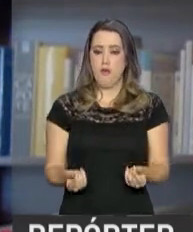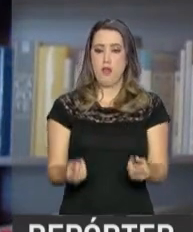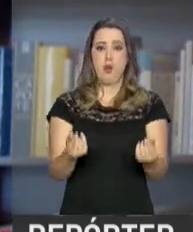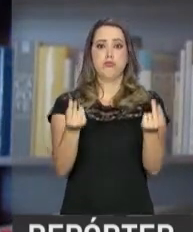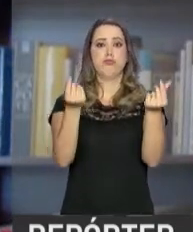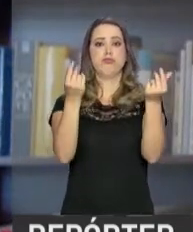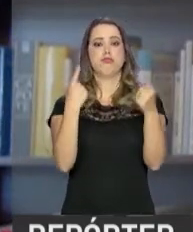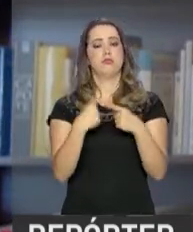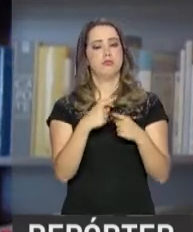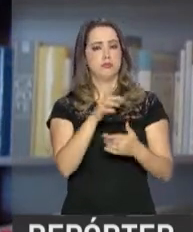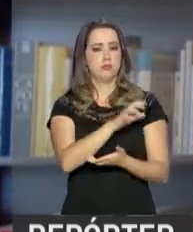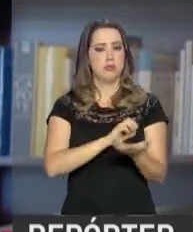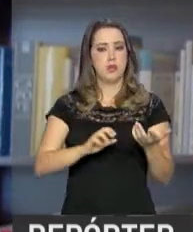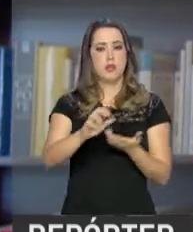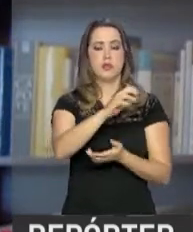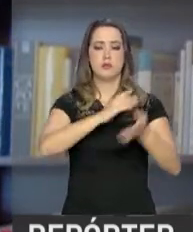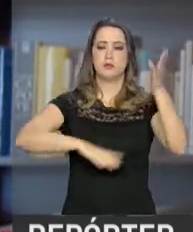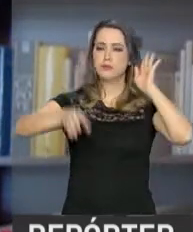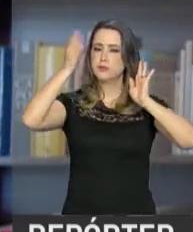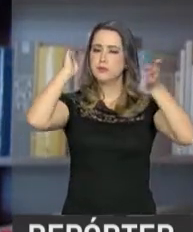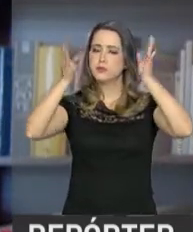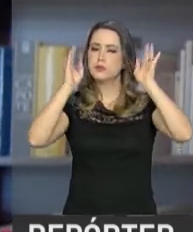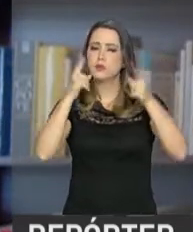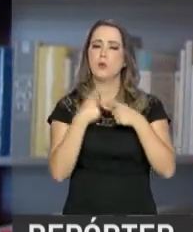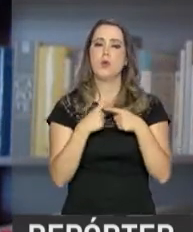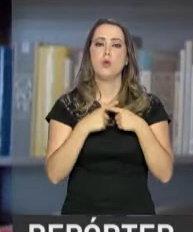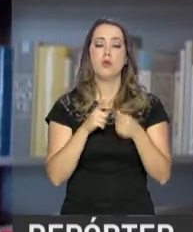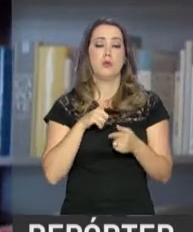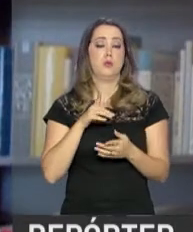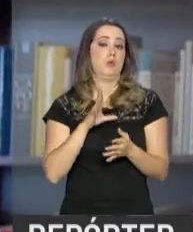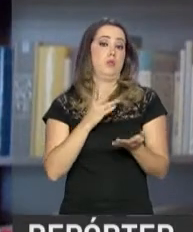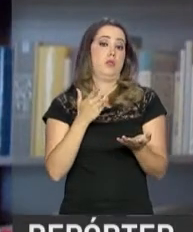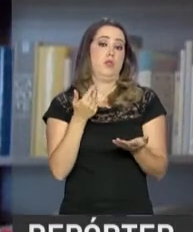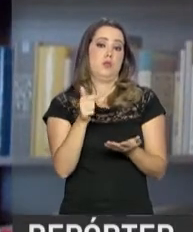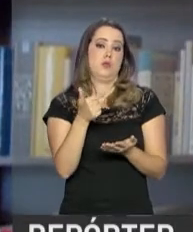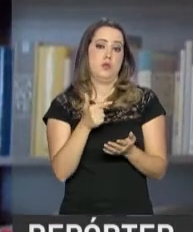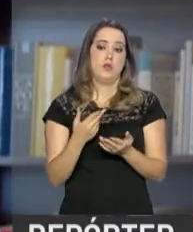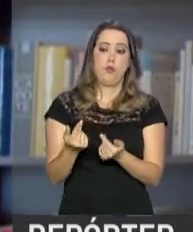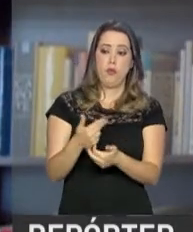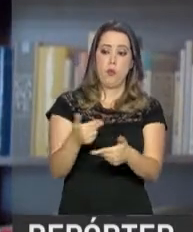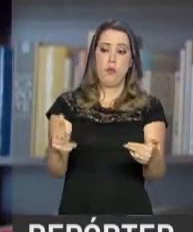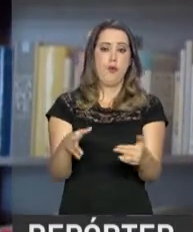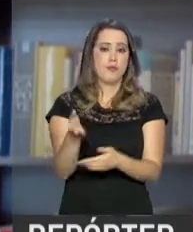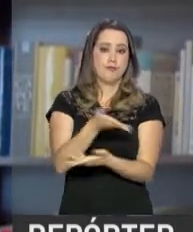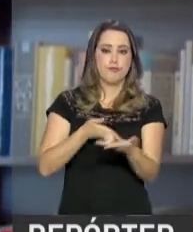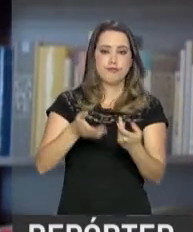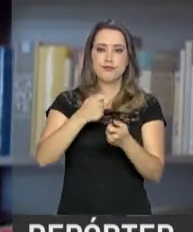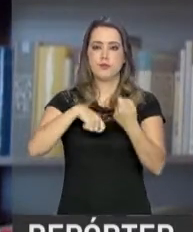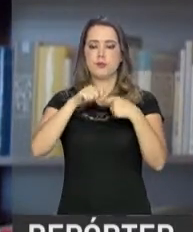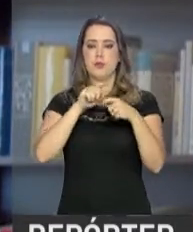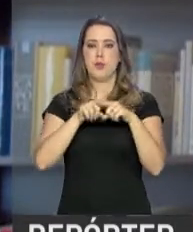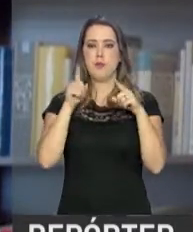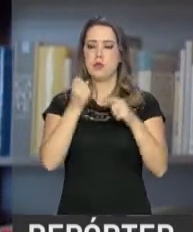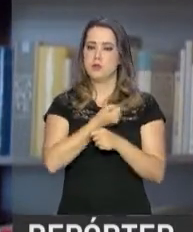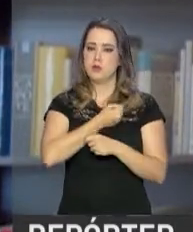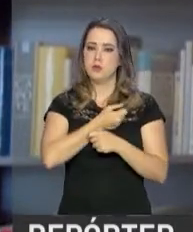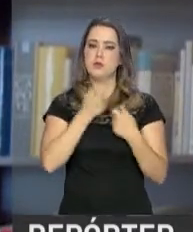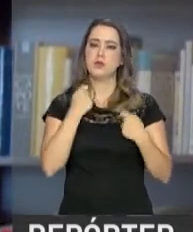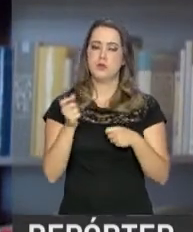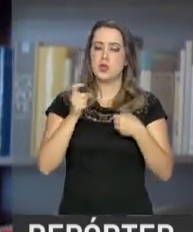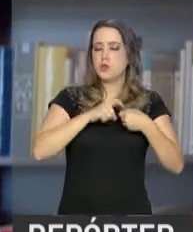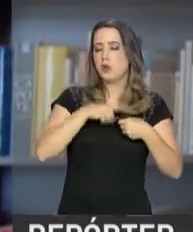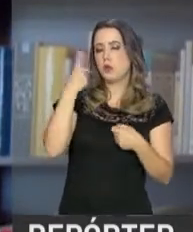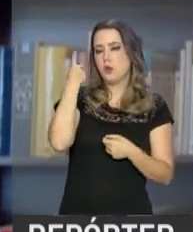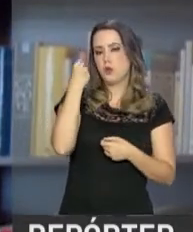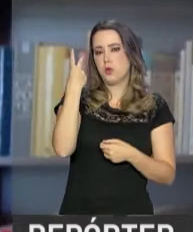preços que ocorreu em decorrência da greve, justamente por causa da ausência de produtos circulando na economia, mas que os números devem voltar